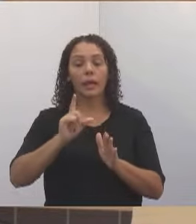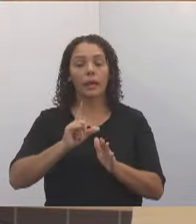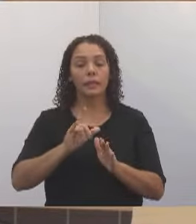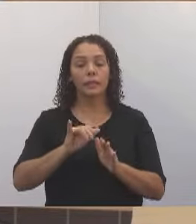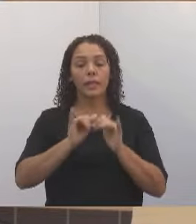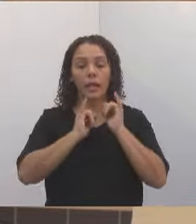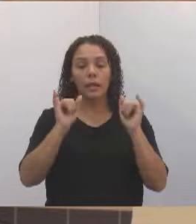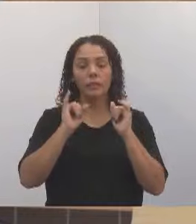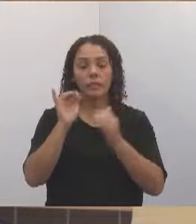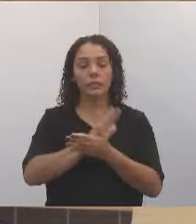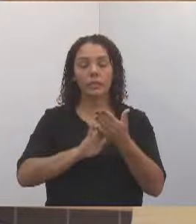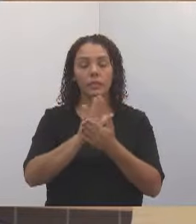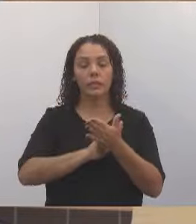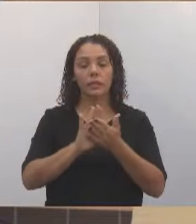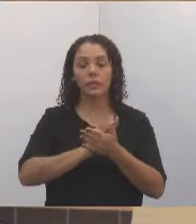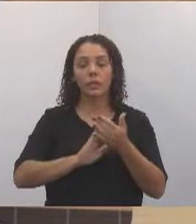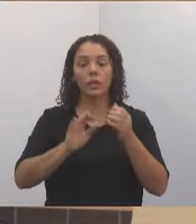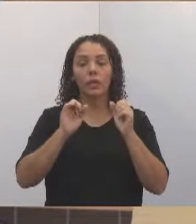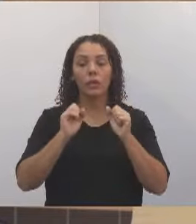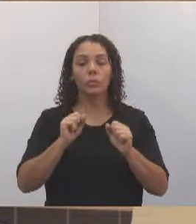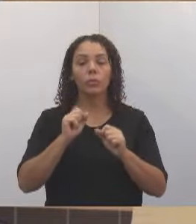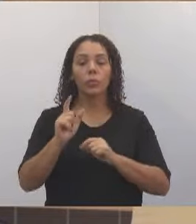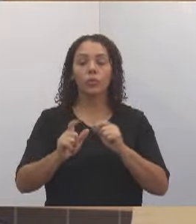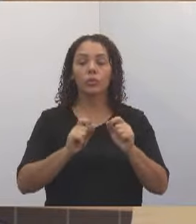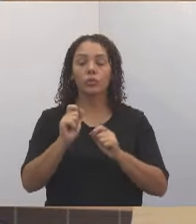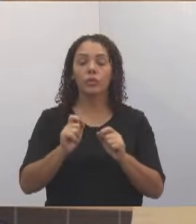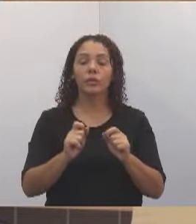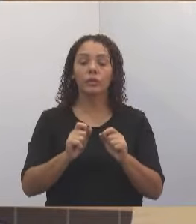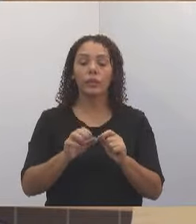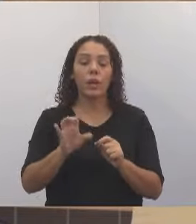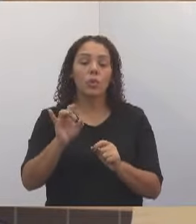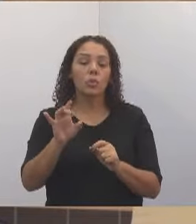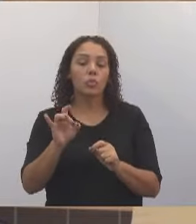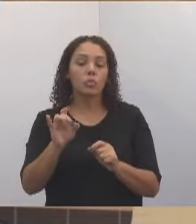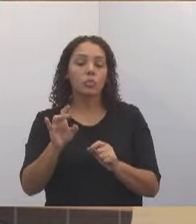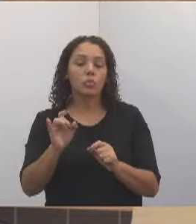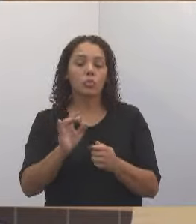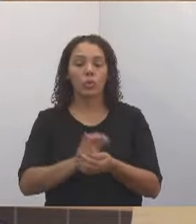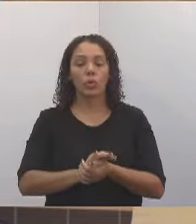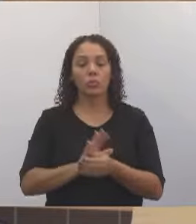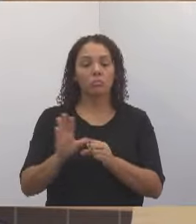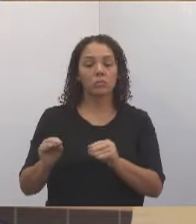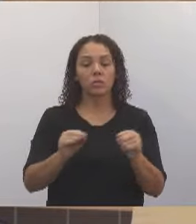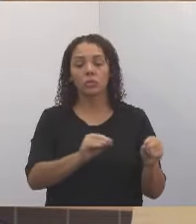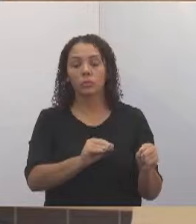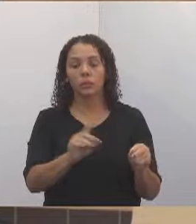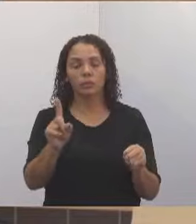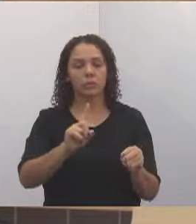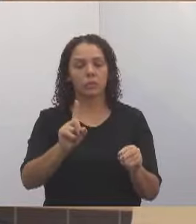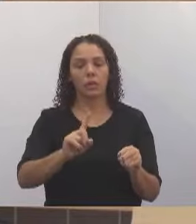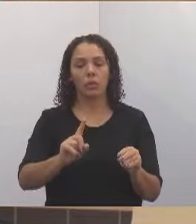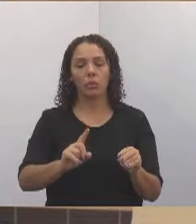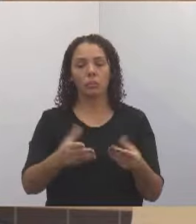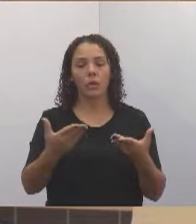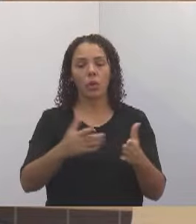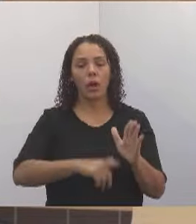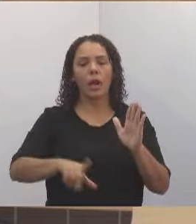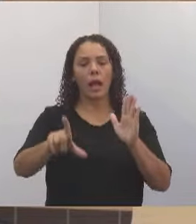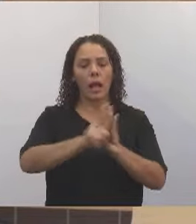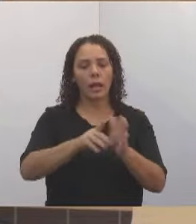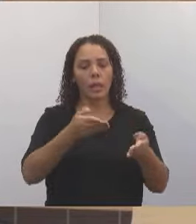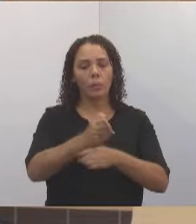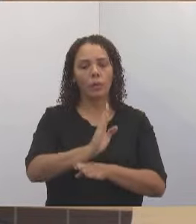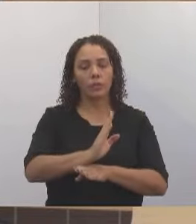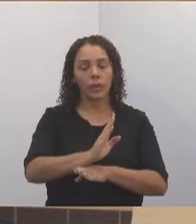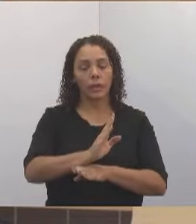Câmara, aos vereadores, a nós, não, vamos dar uma suspensão. Não, agora com essa lei é cassação